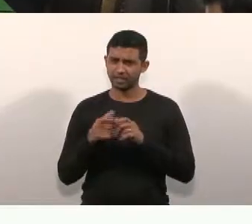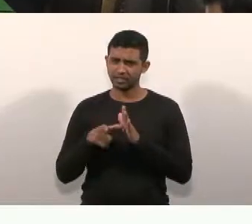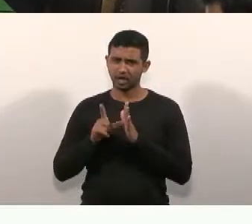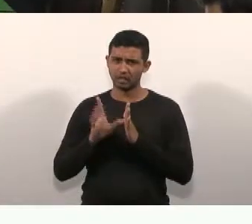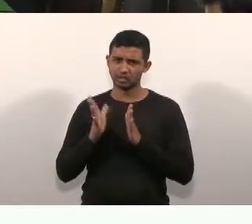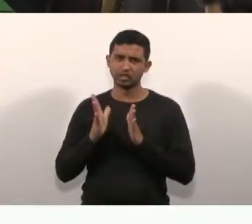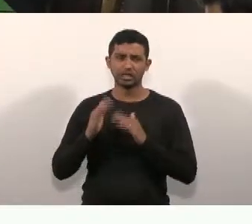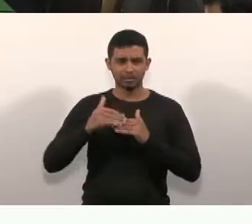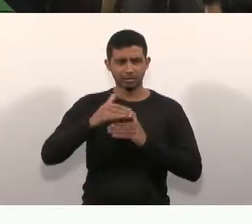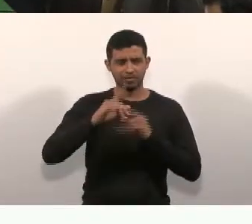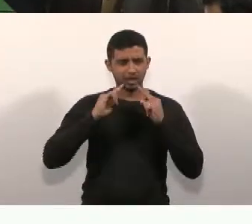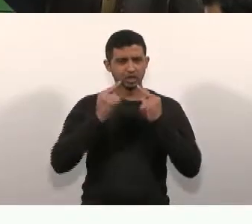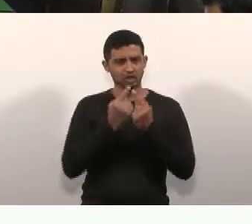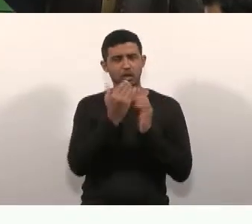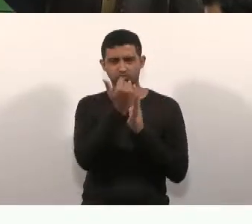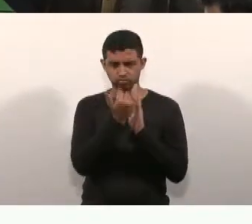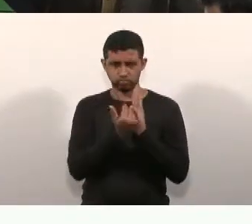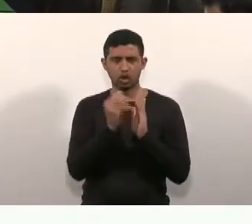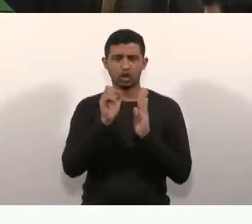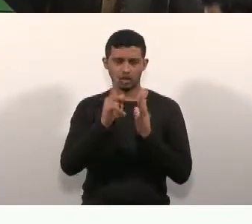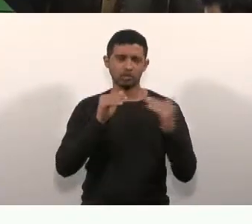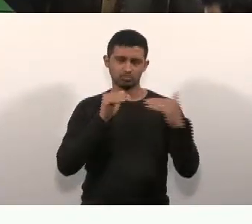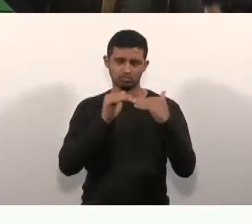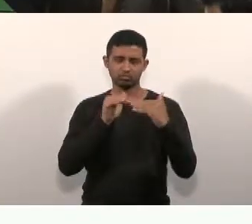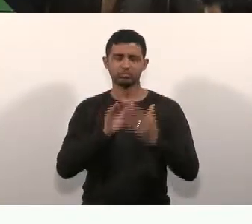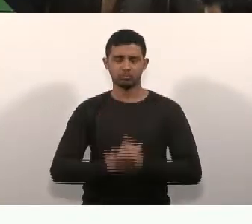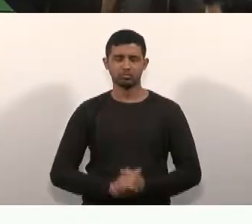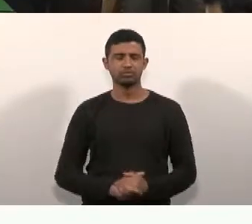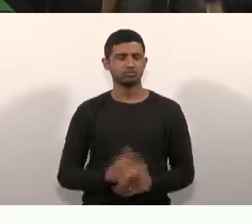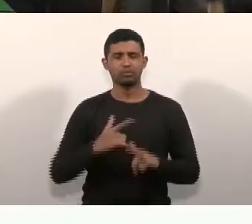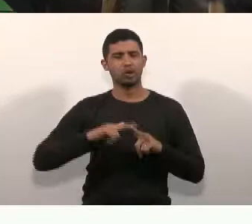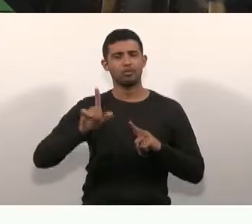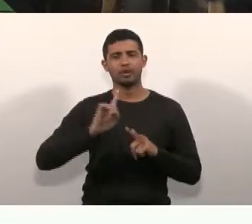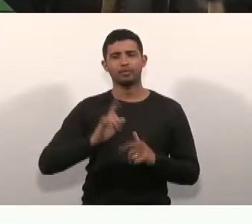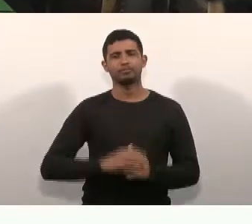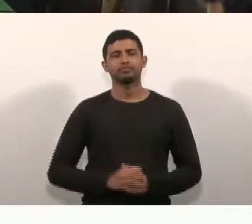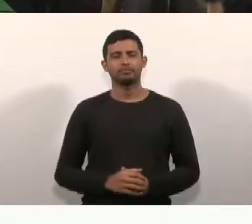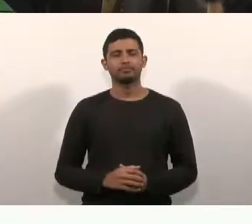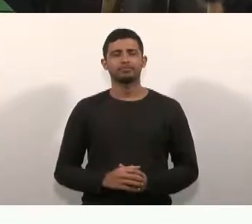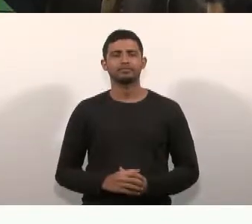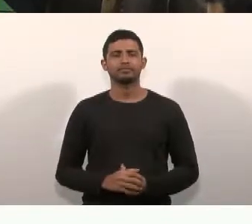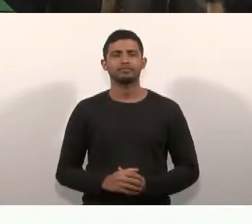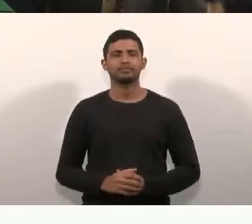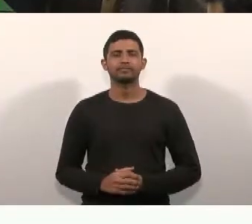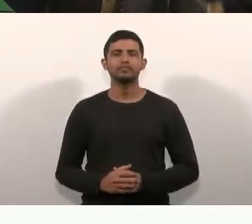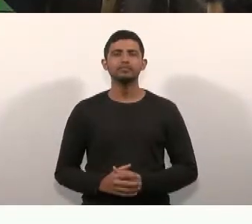pautar na próxima reunião, isso, certo? Isso, então tá de acordo, sem nenhum problema. Perfeito. Então,